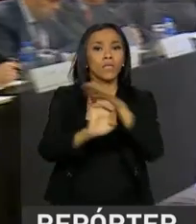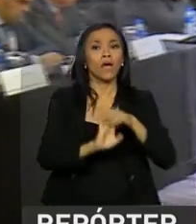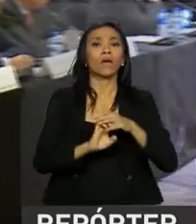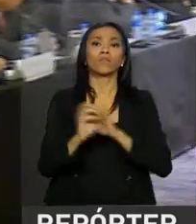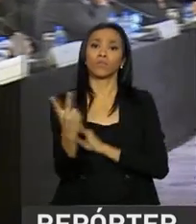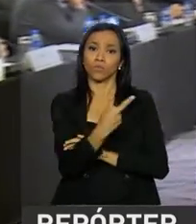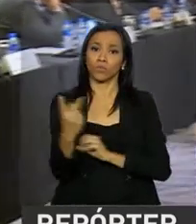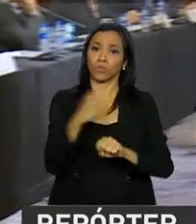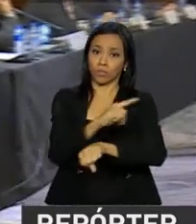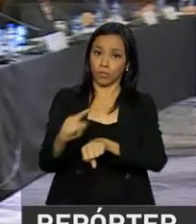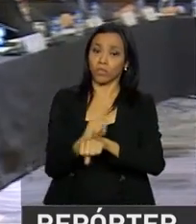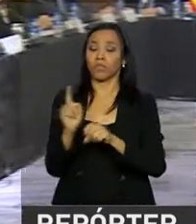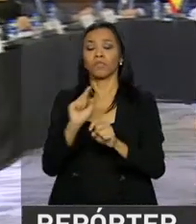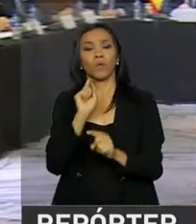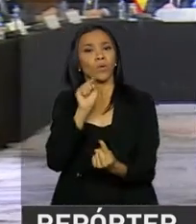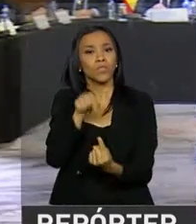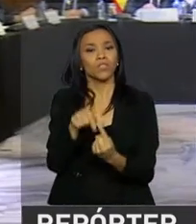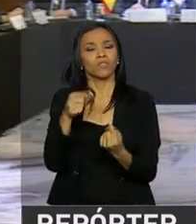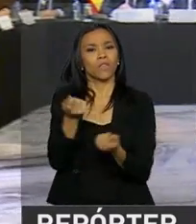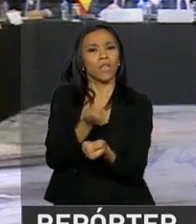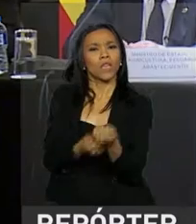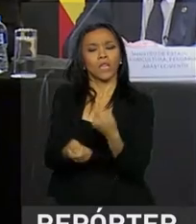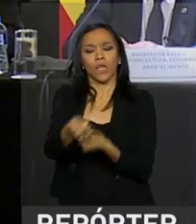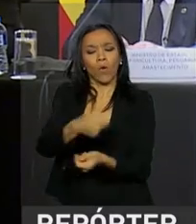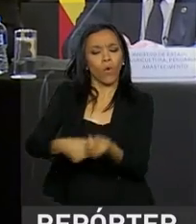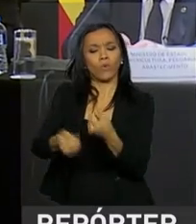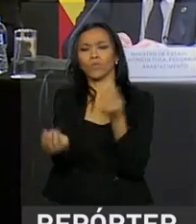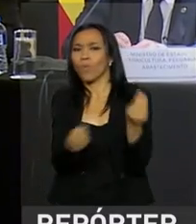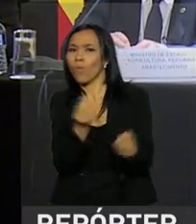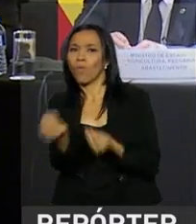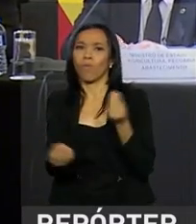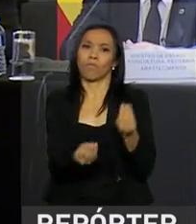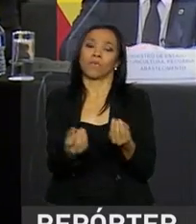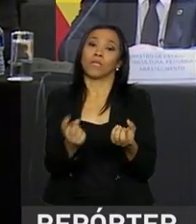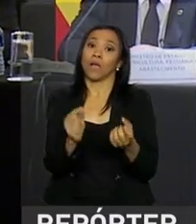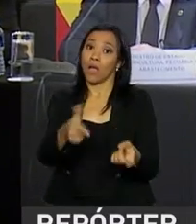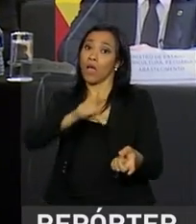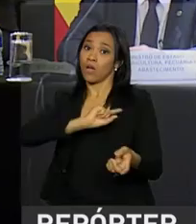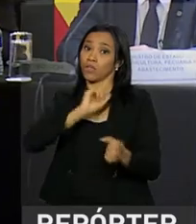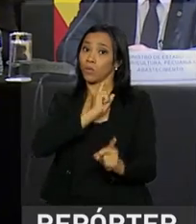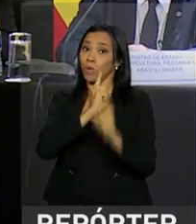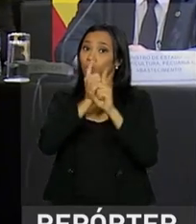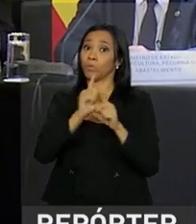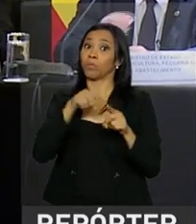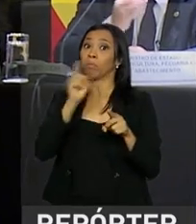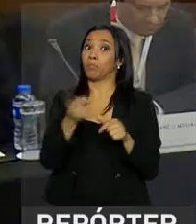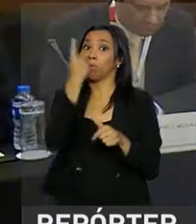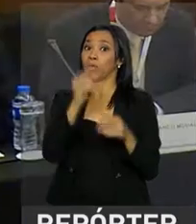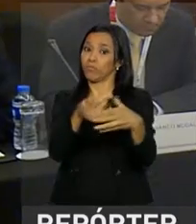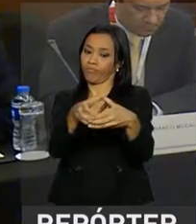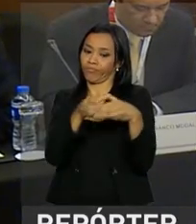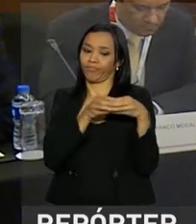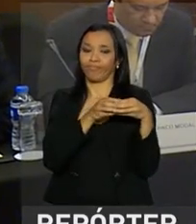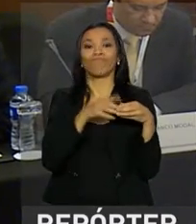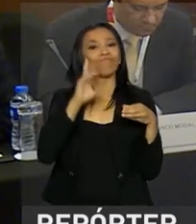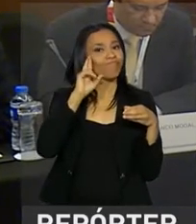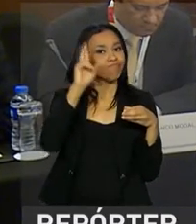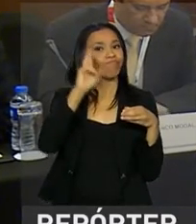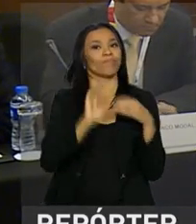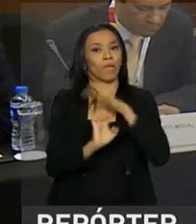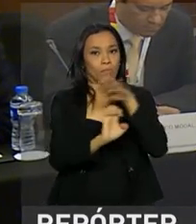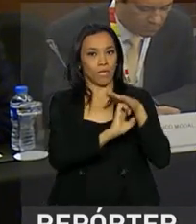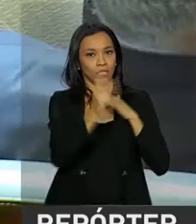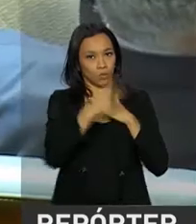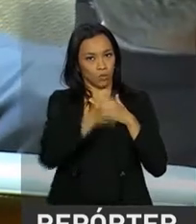discutiu oportunidades de negócios entre os dois países. Antes do encontro, Michel Temer se reuniu em separado com lideranças